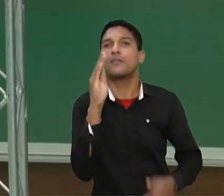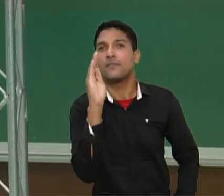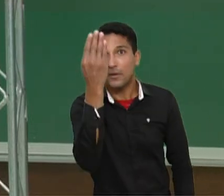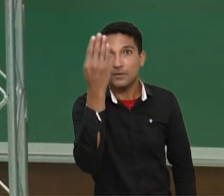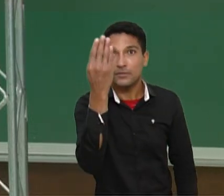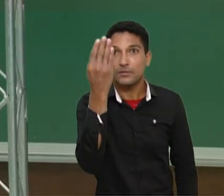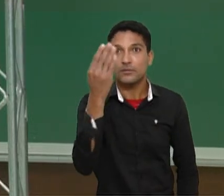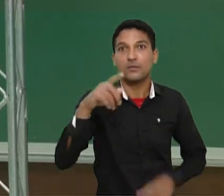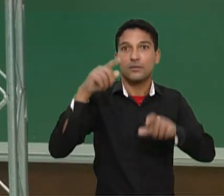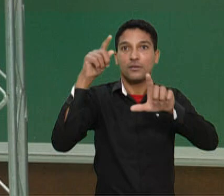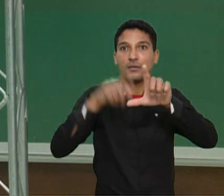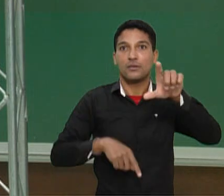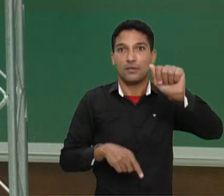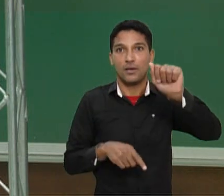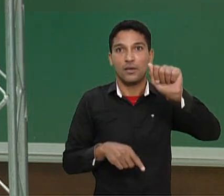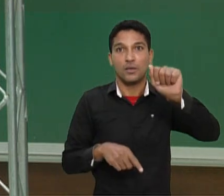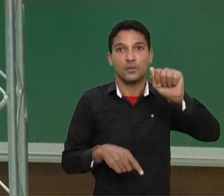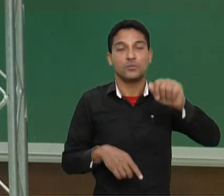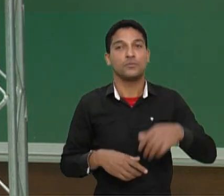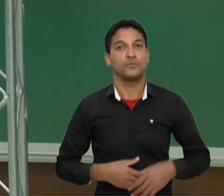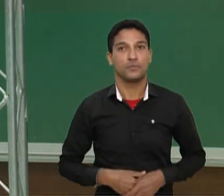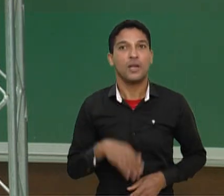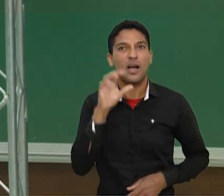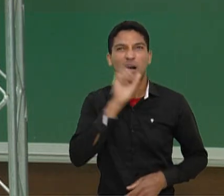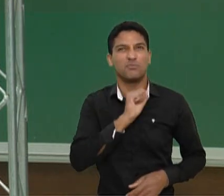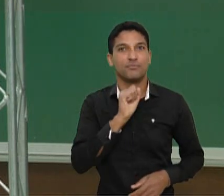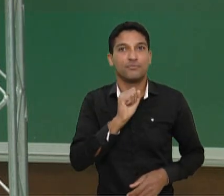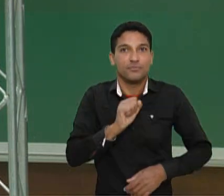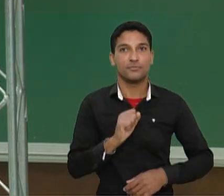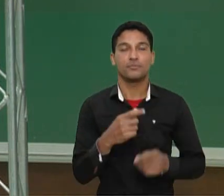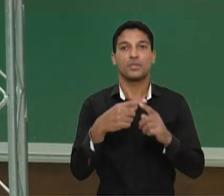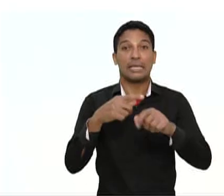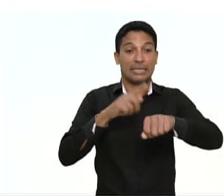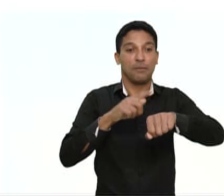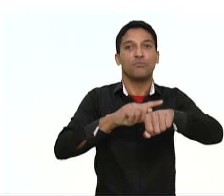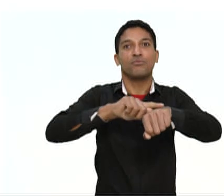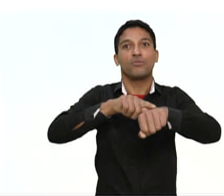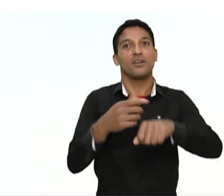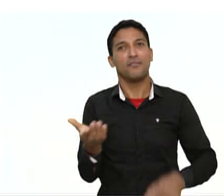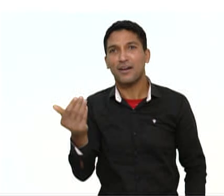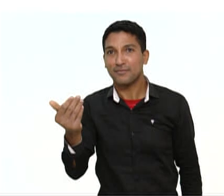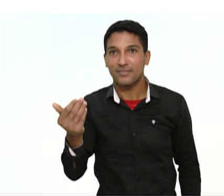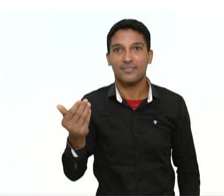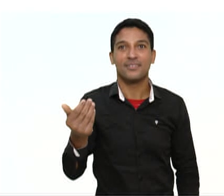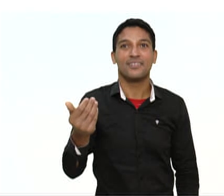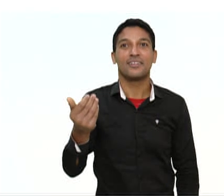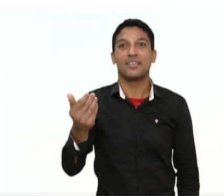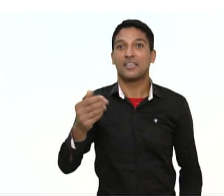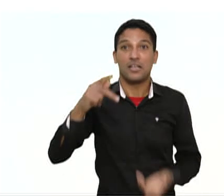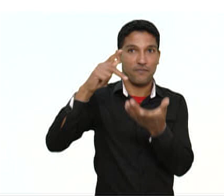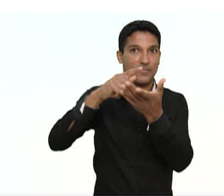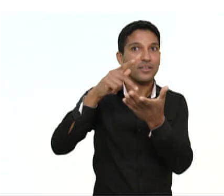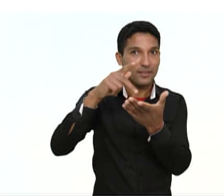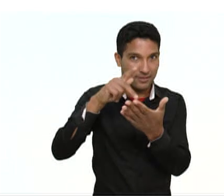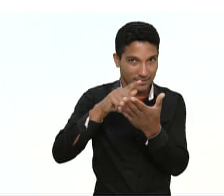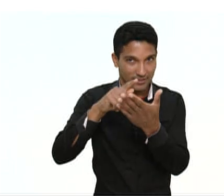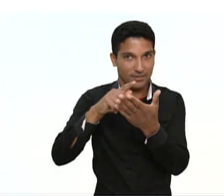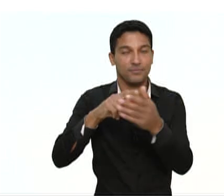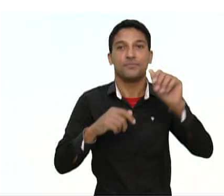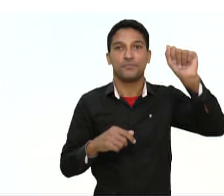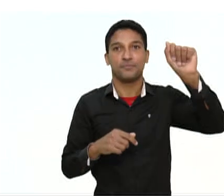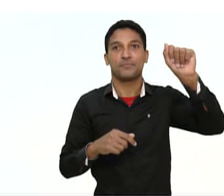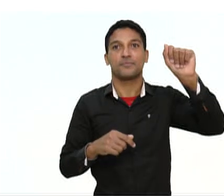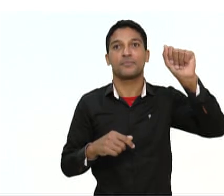aqui com vocês, tá? Porque o nosso tempo tá esgotando. A letra A, galera, vai, filho, isso, é verdadeiro. A